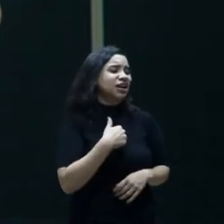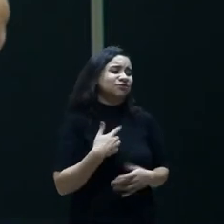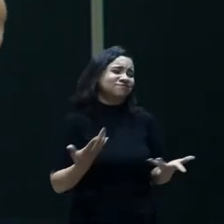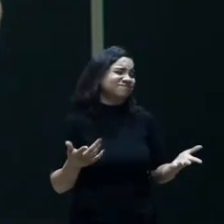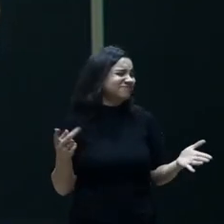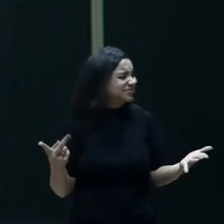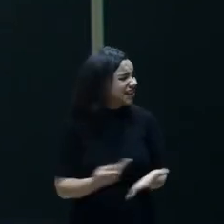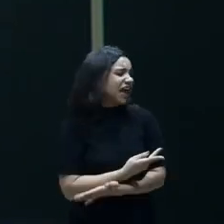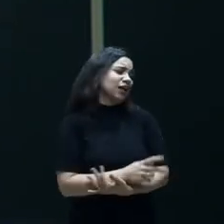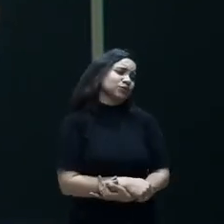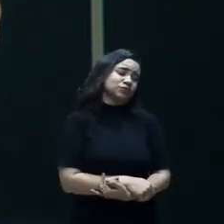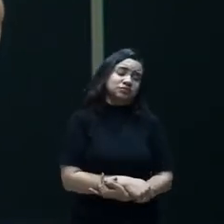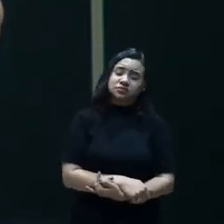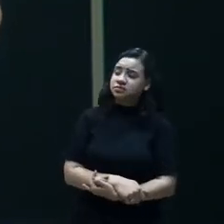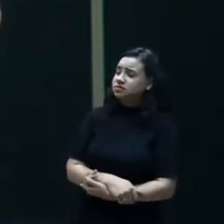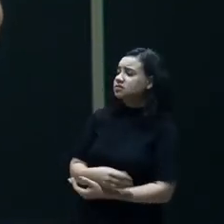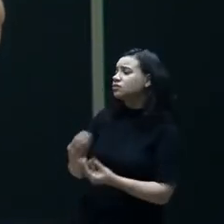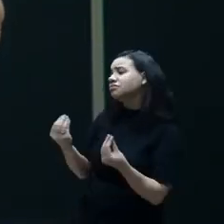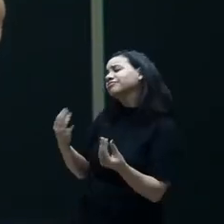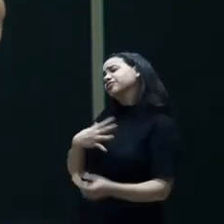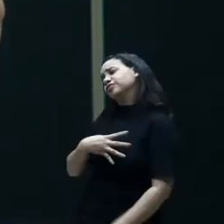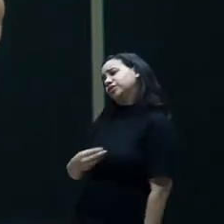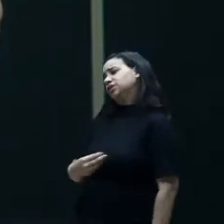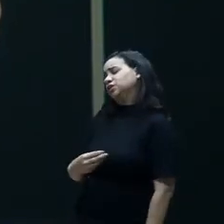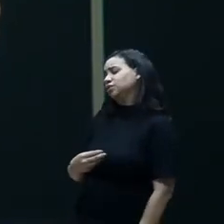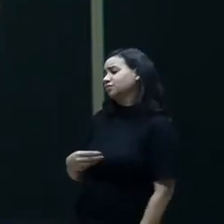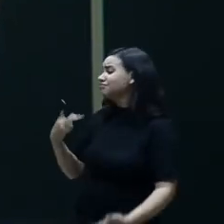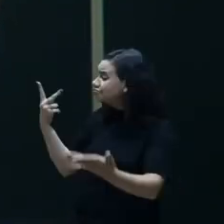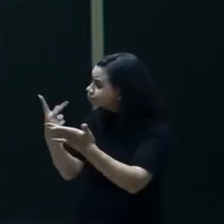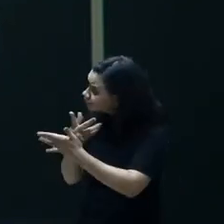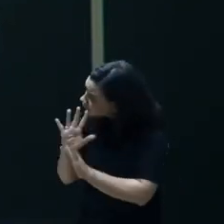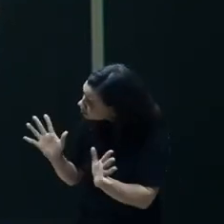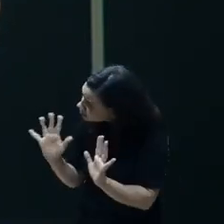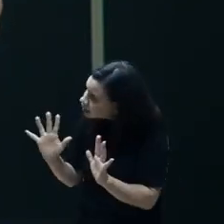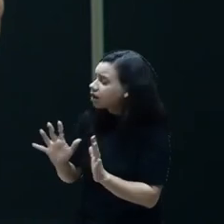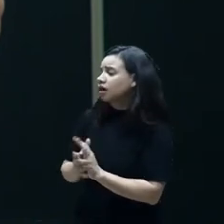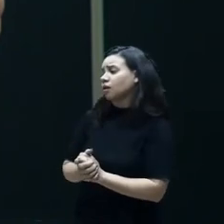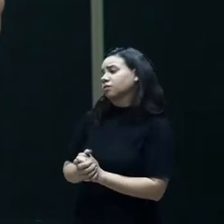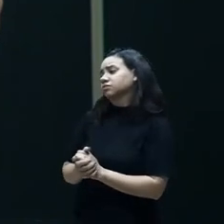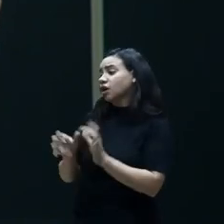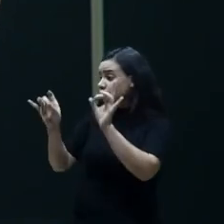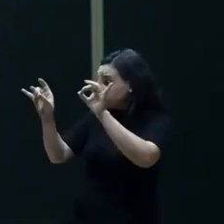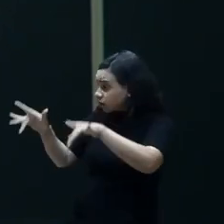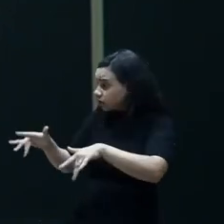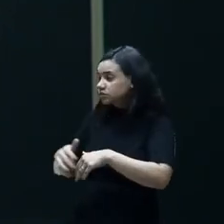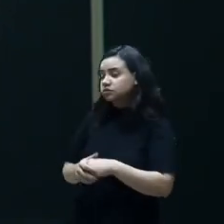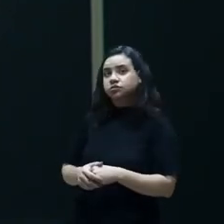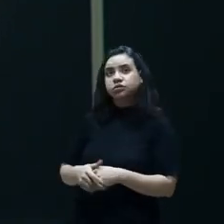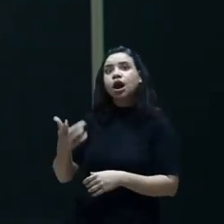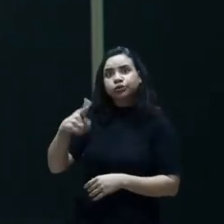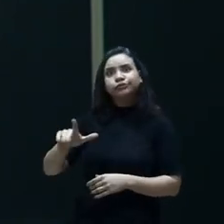Meu filho, não faça. Não faça mais. passado alguns dias, um problema